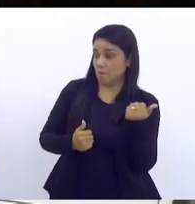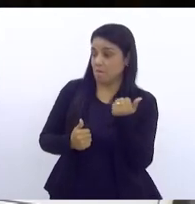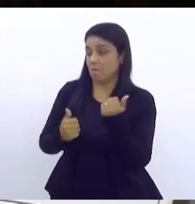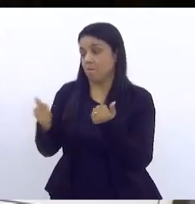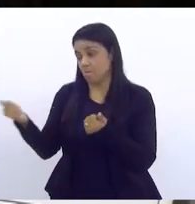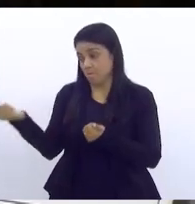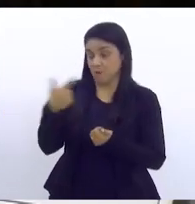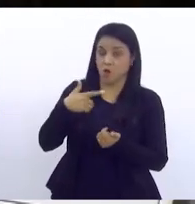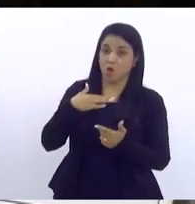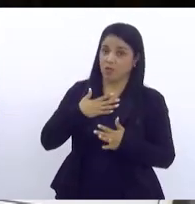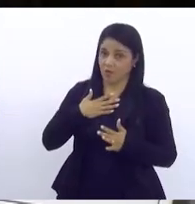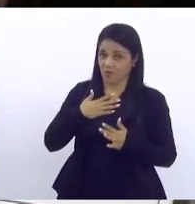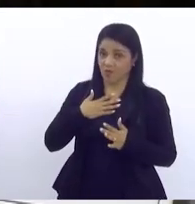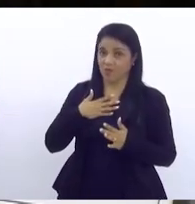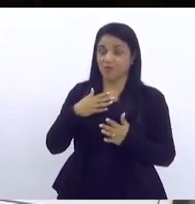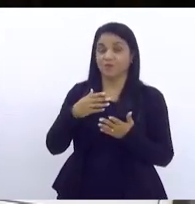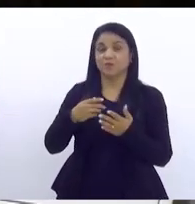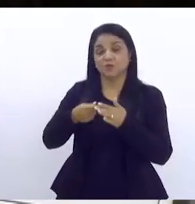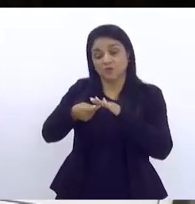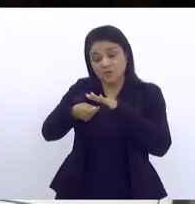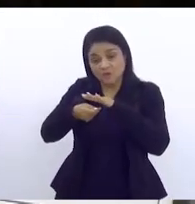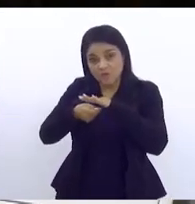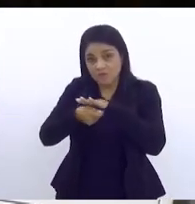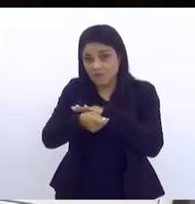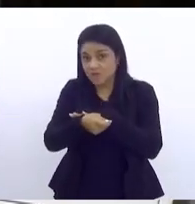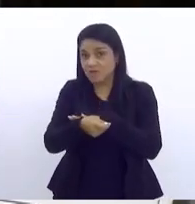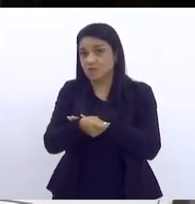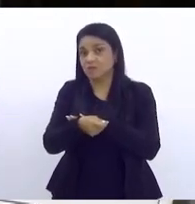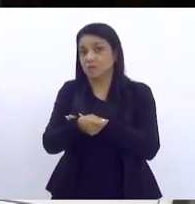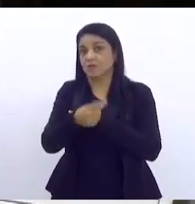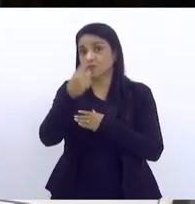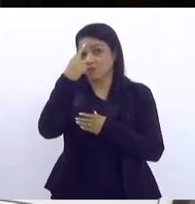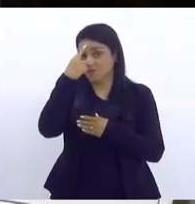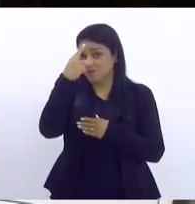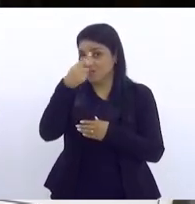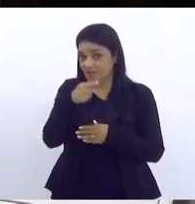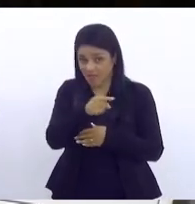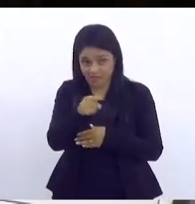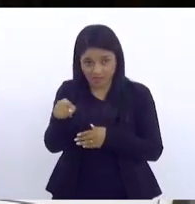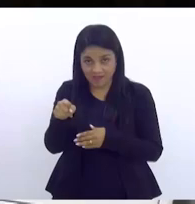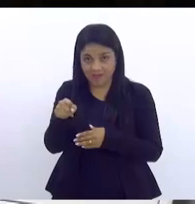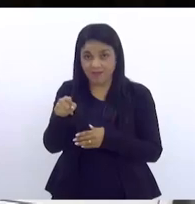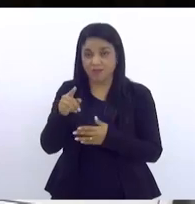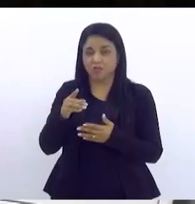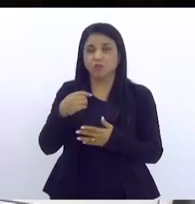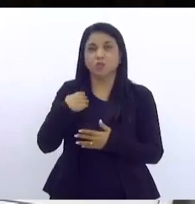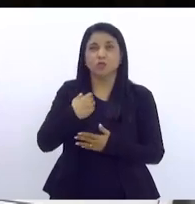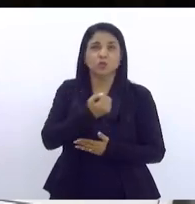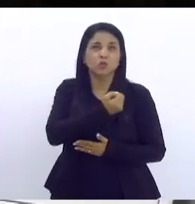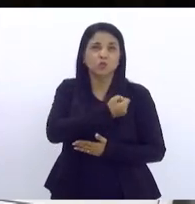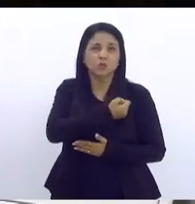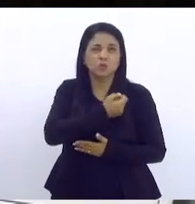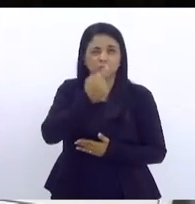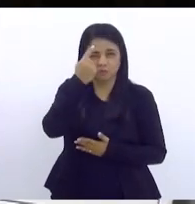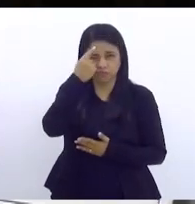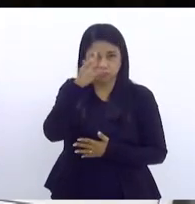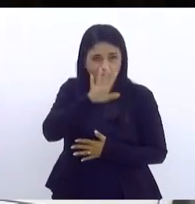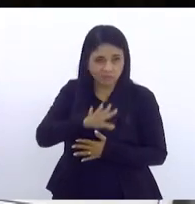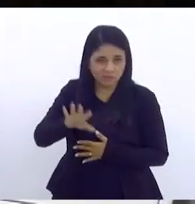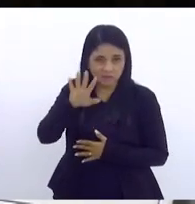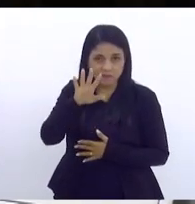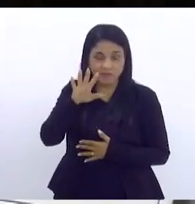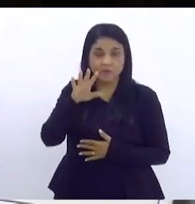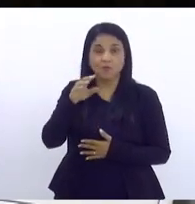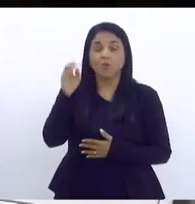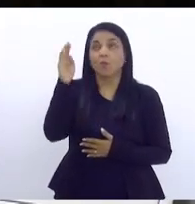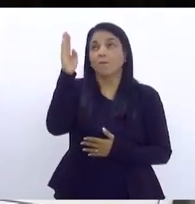mas o nível de investimento para vocês terem uma ideia para vocês terem uma ideia assim que é um número que eu tenho de cabeça mais geral e eh